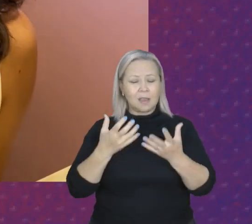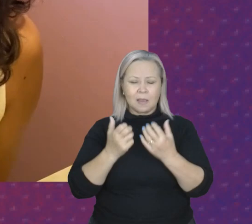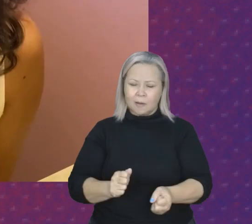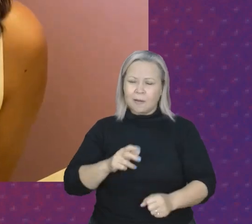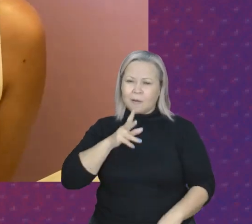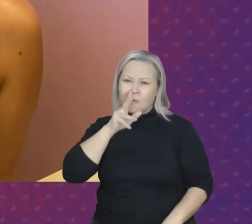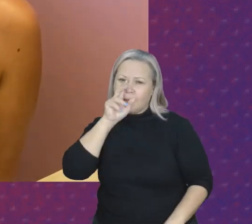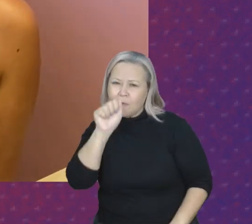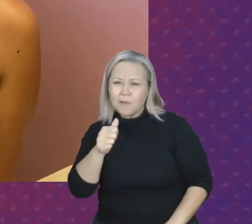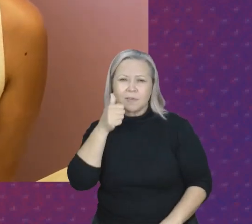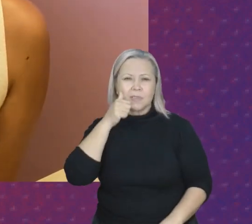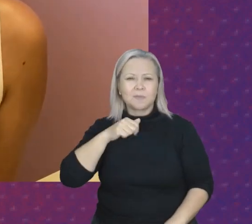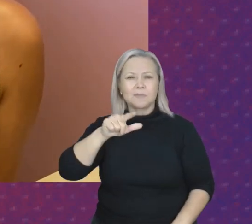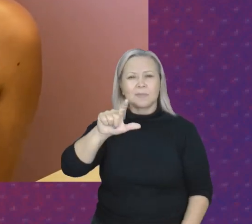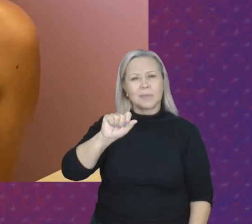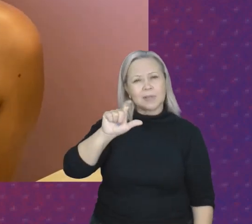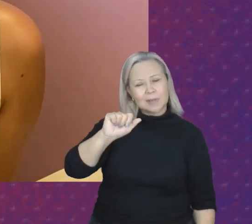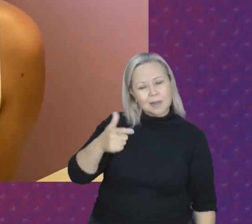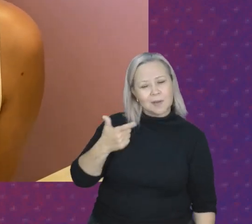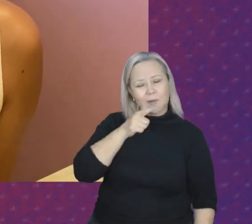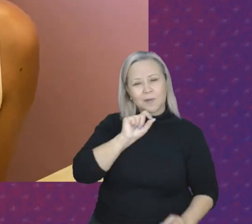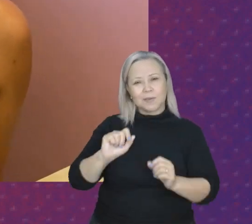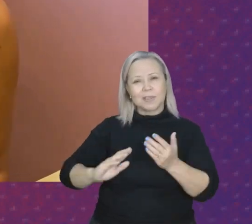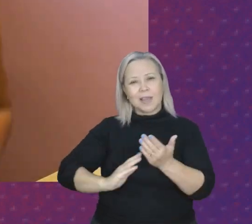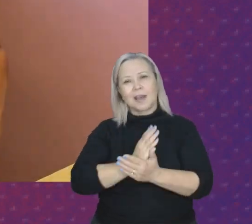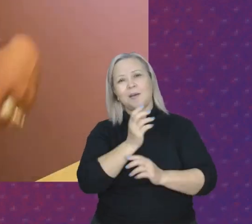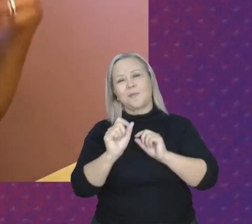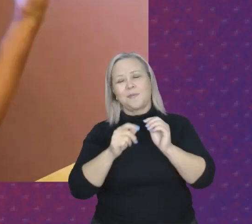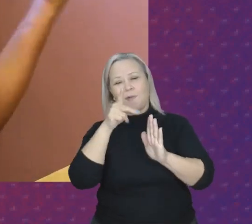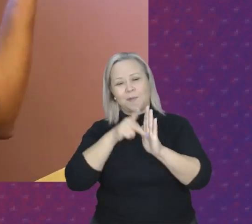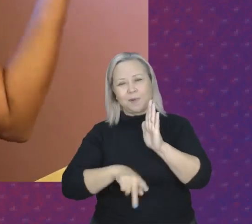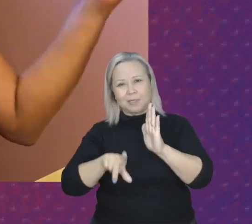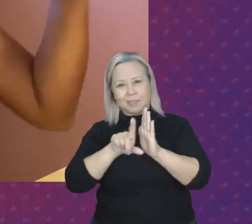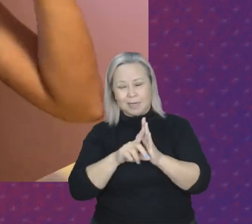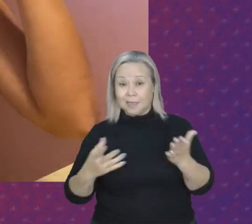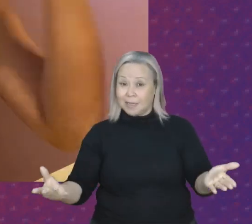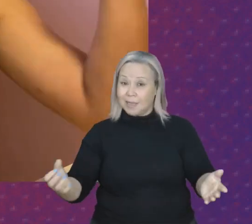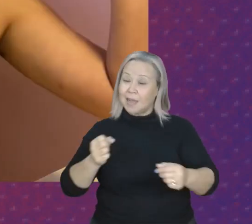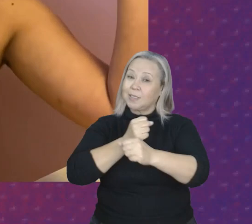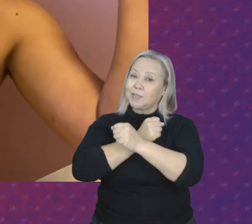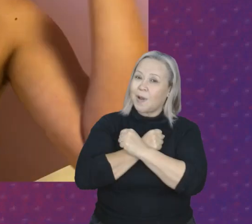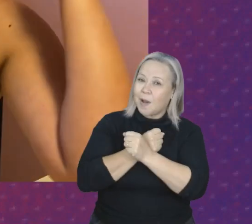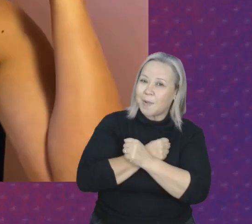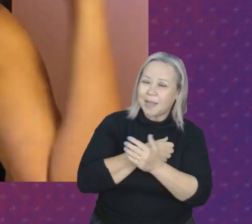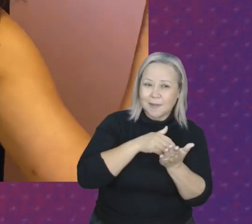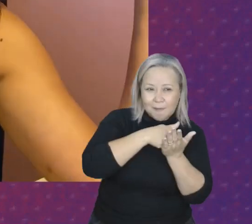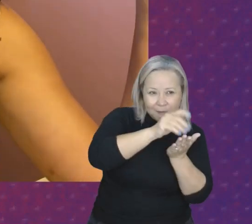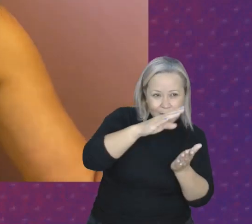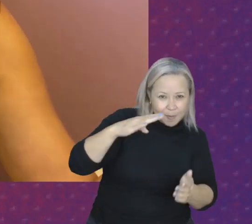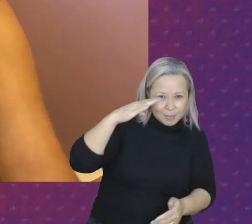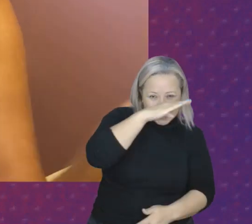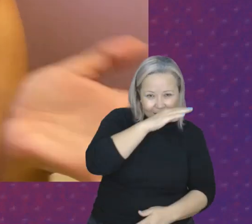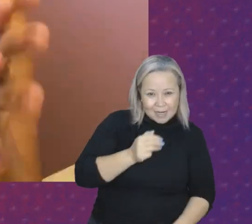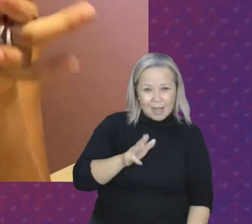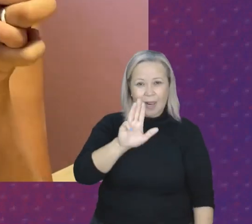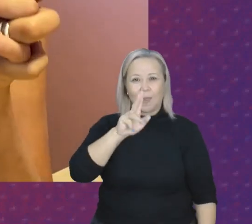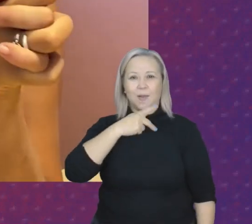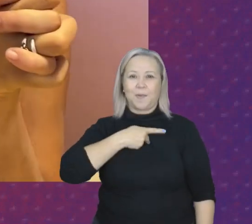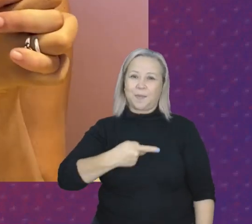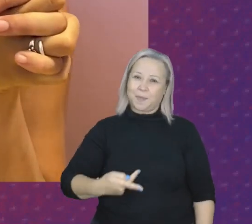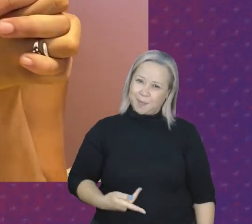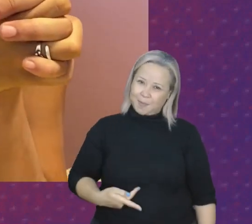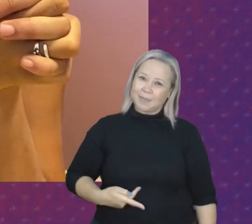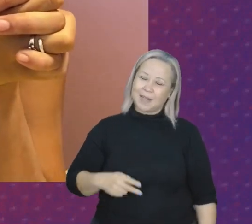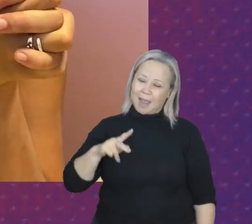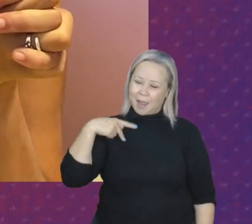da mulherada lésbica, conseguir aprovar esse projeto de lei. Um grande abraço, fora Bolsonaro, Lula presidente e